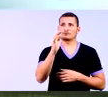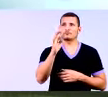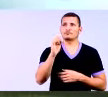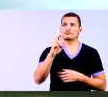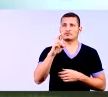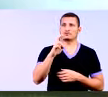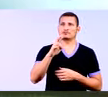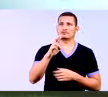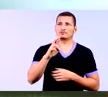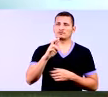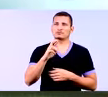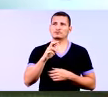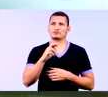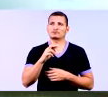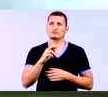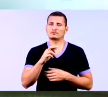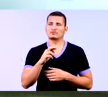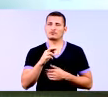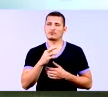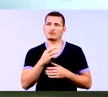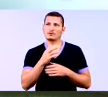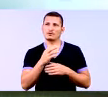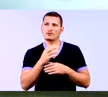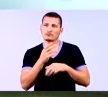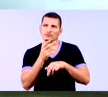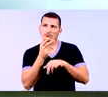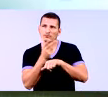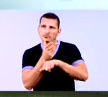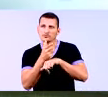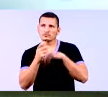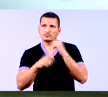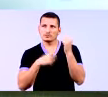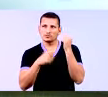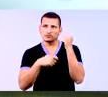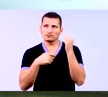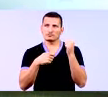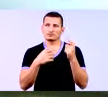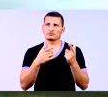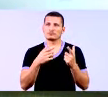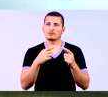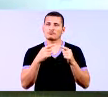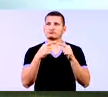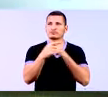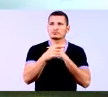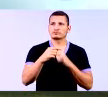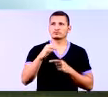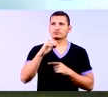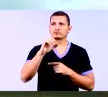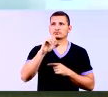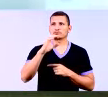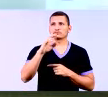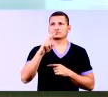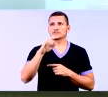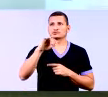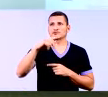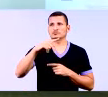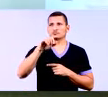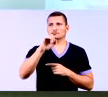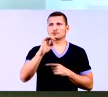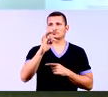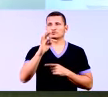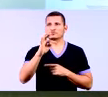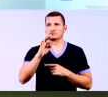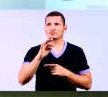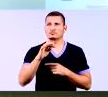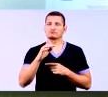de monitoramento de câmeras, fala, ele é incompatível com o chipset tal. Porque não funciona, não adianta você comprar o sistema,